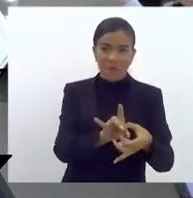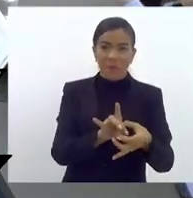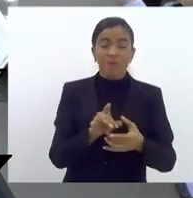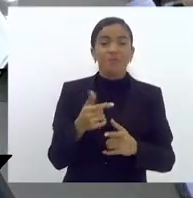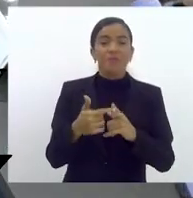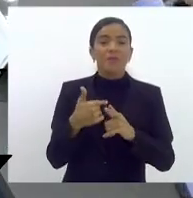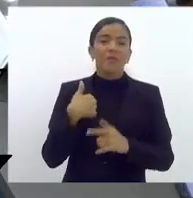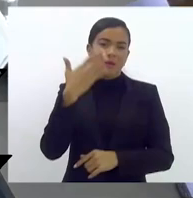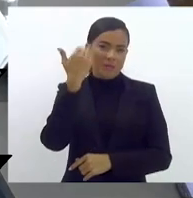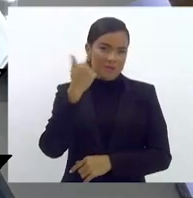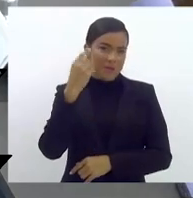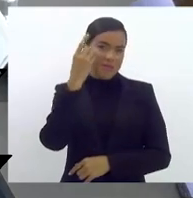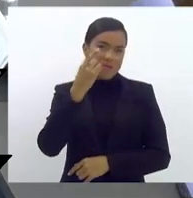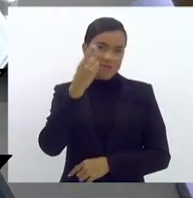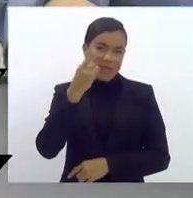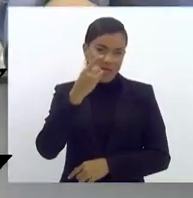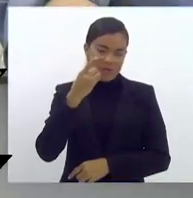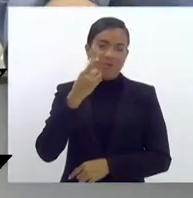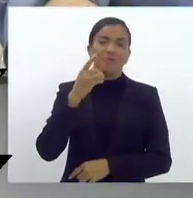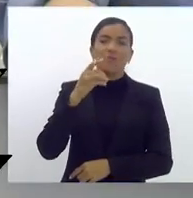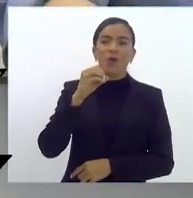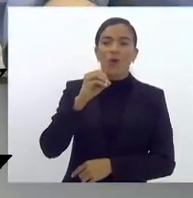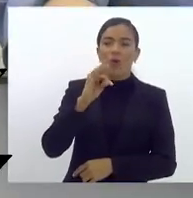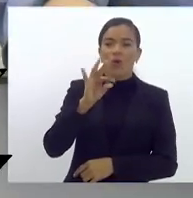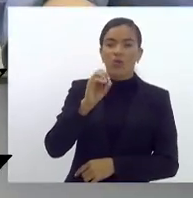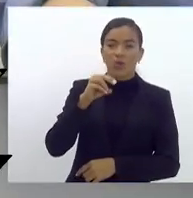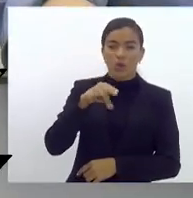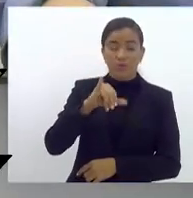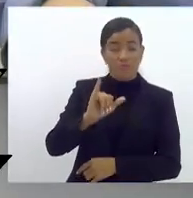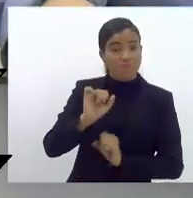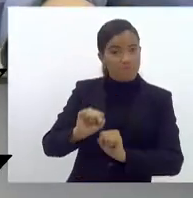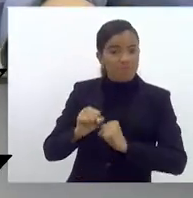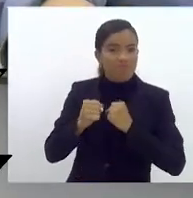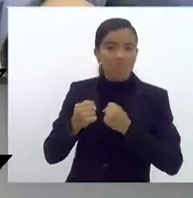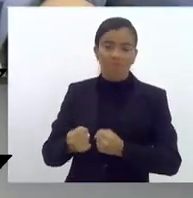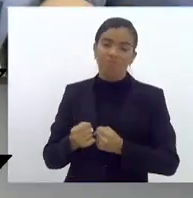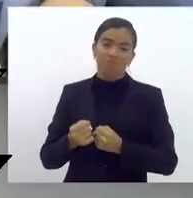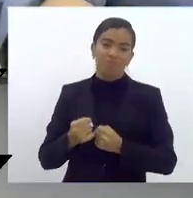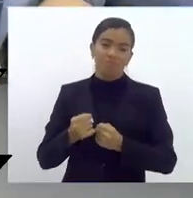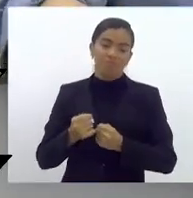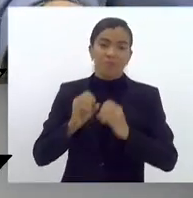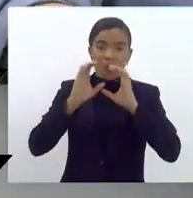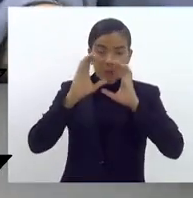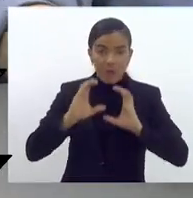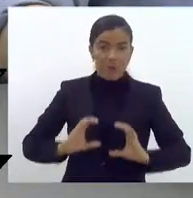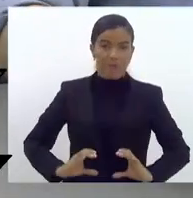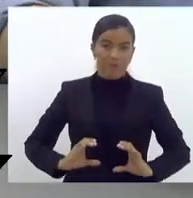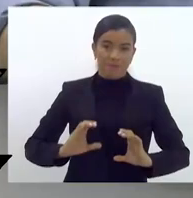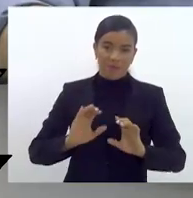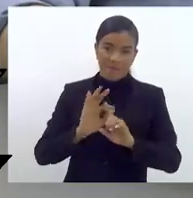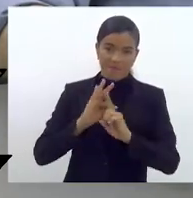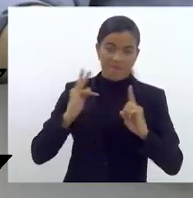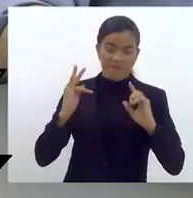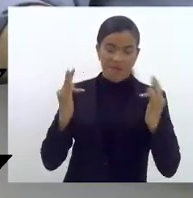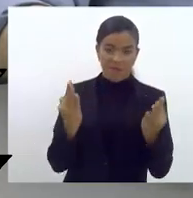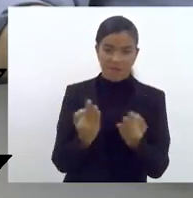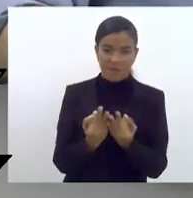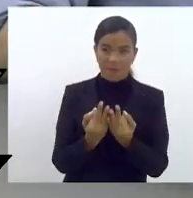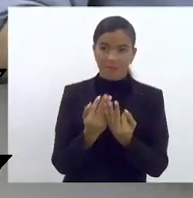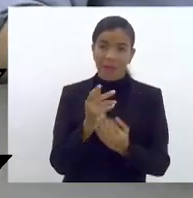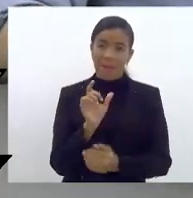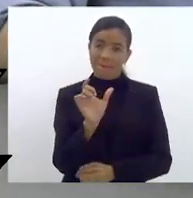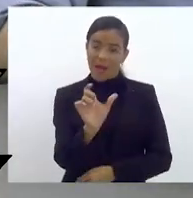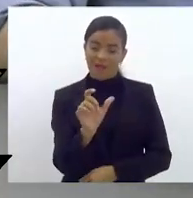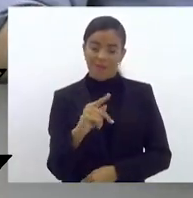que o deputado Antônio de Paula pai é um defensor da moral dos costumes e da família e a insinuação